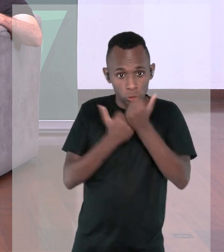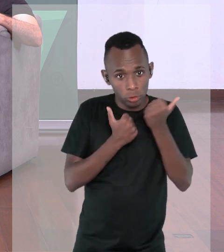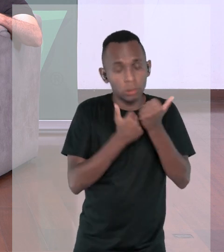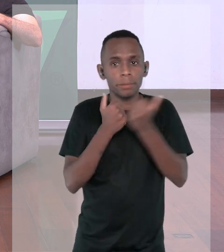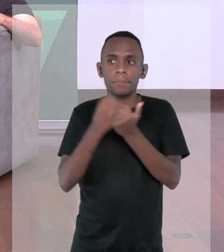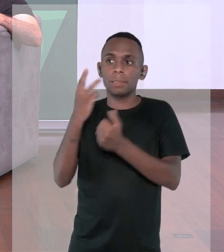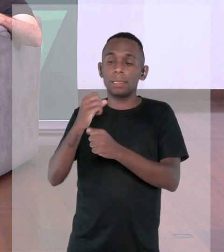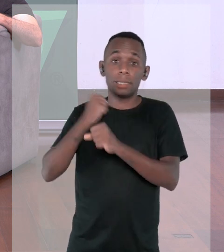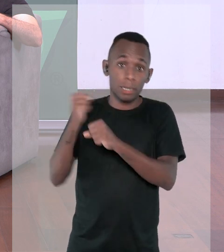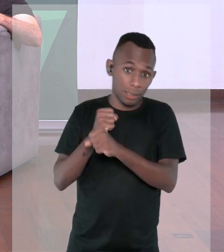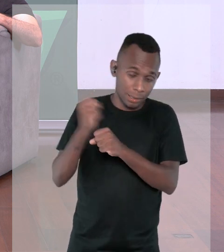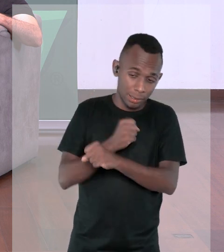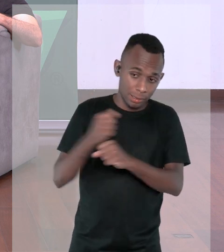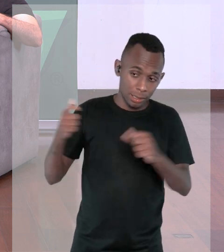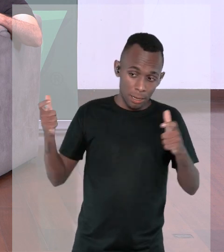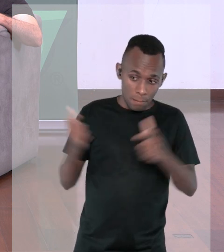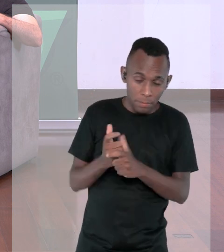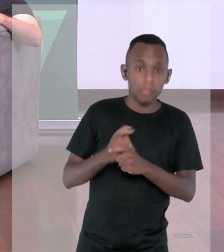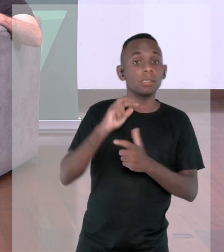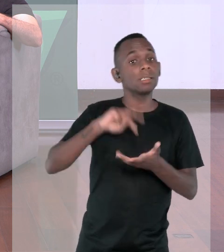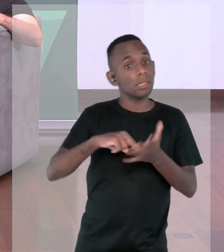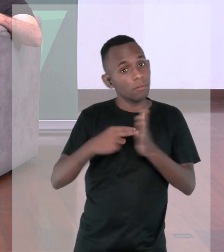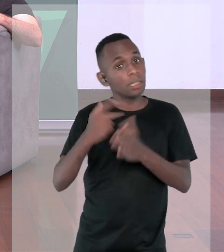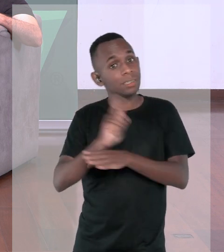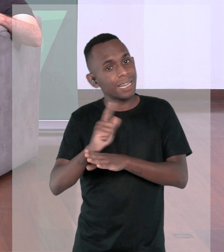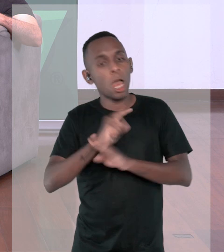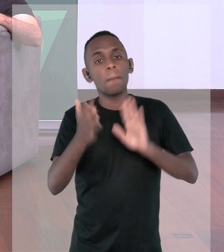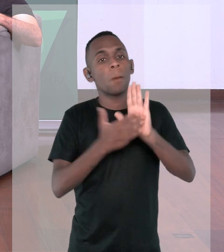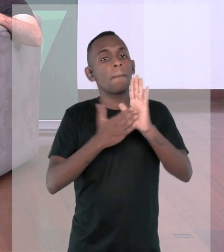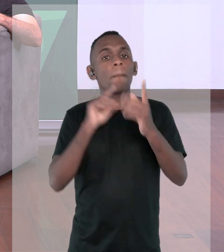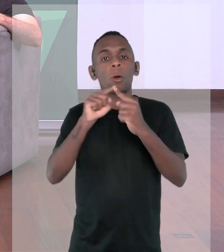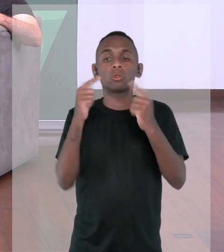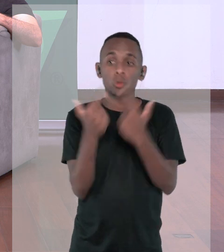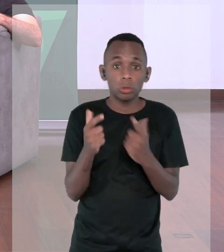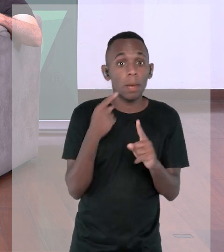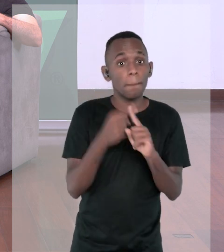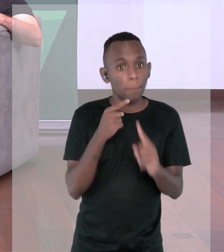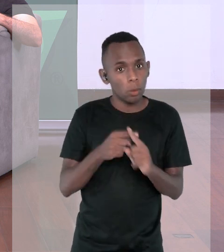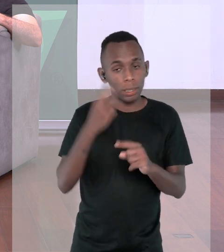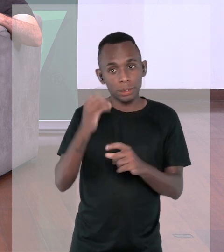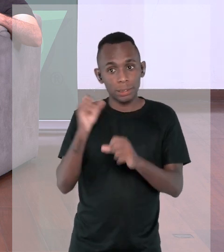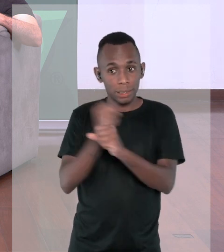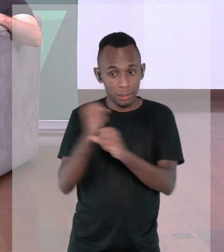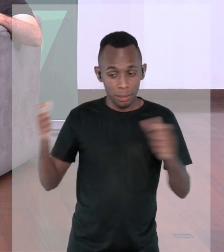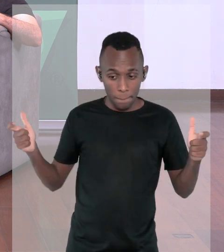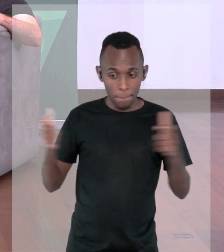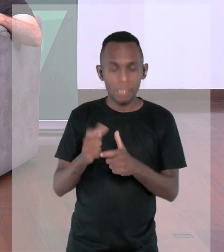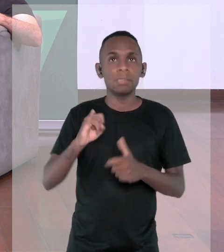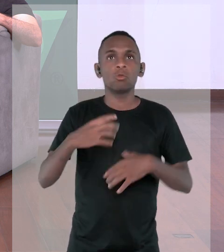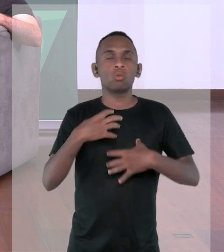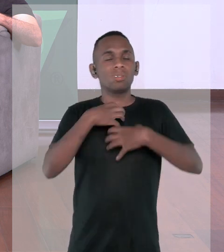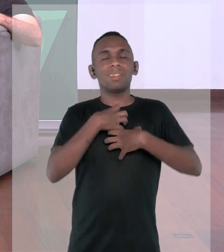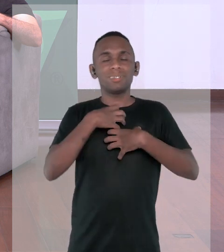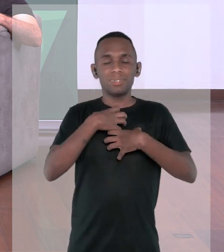30 anos está sentindo na pele o que é gerir um negócio sem propósito. Porque quem tem menos de 30 anos, se ele não se sente